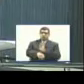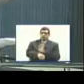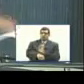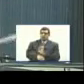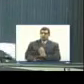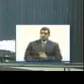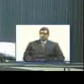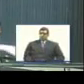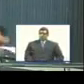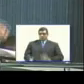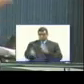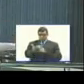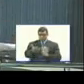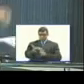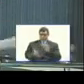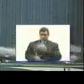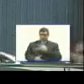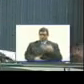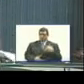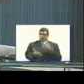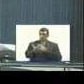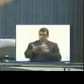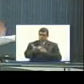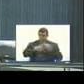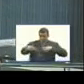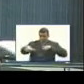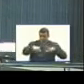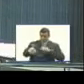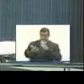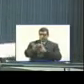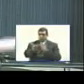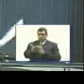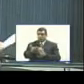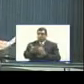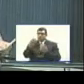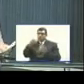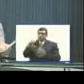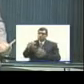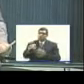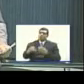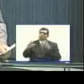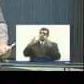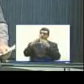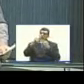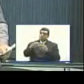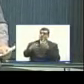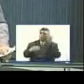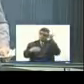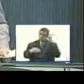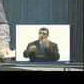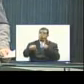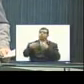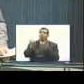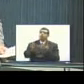Secretaria de Saúde Secretaria do Trabalho Secretaria de taxistas tecnologia e Casa Militar sabem o que essas